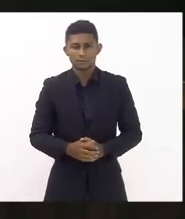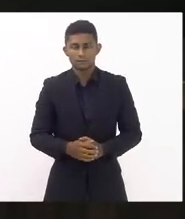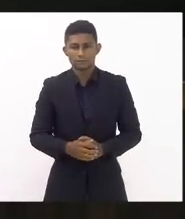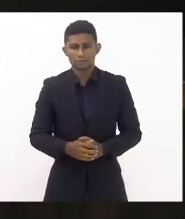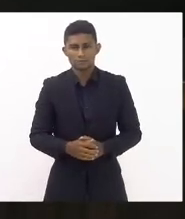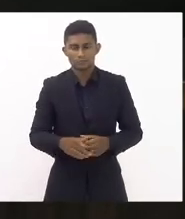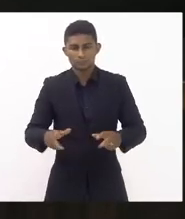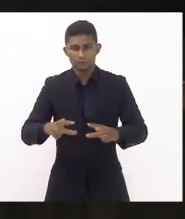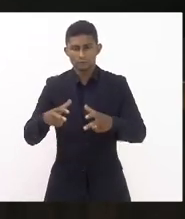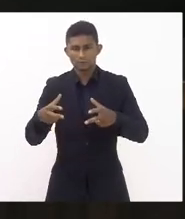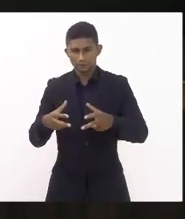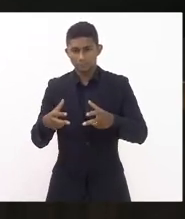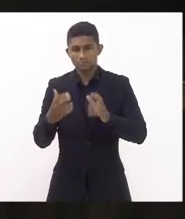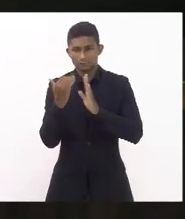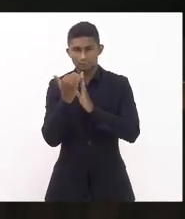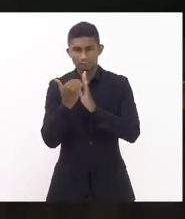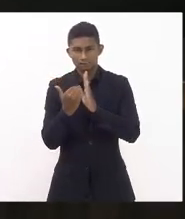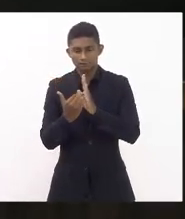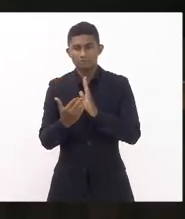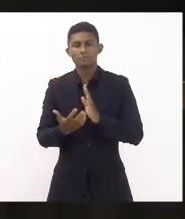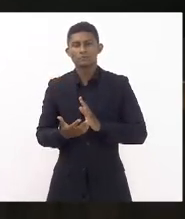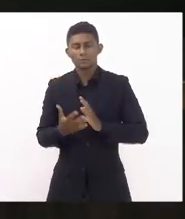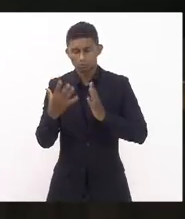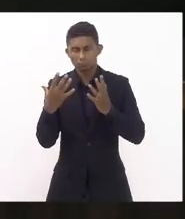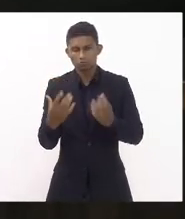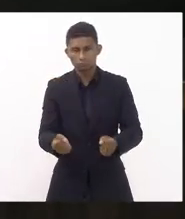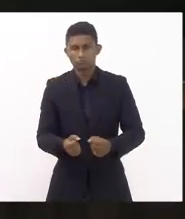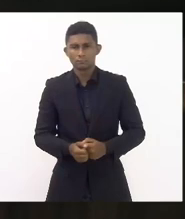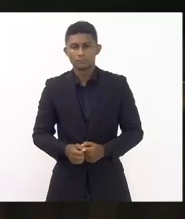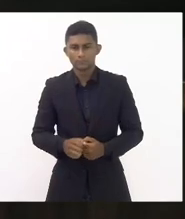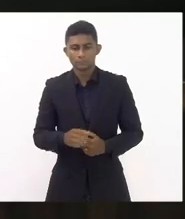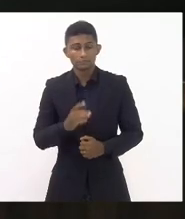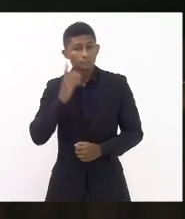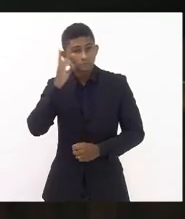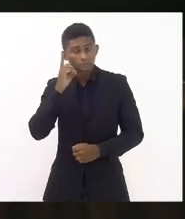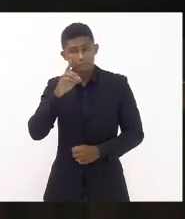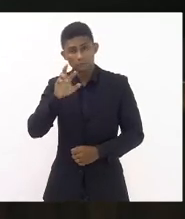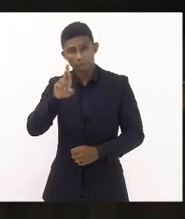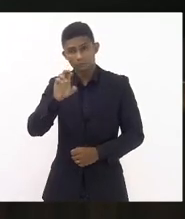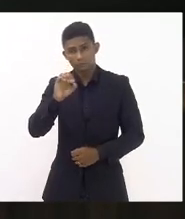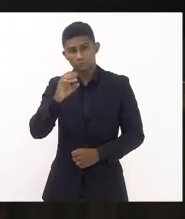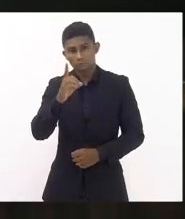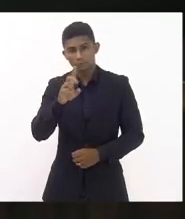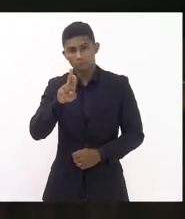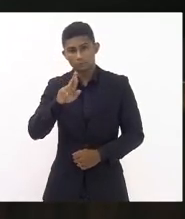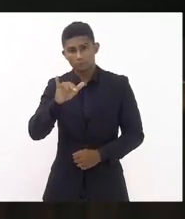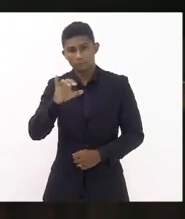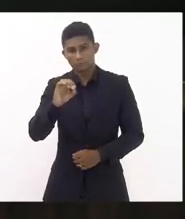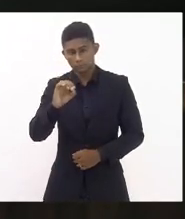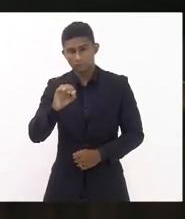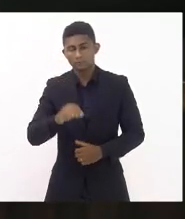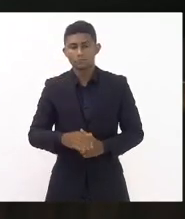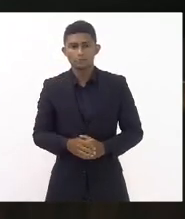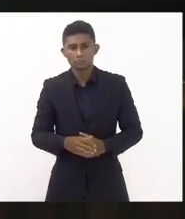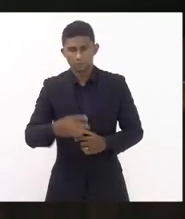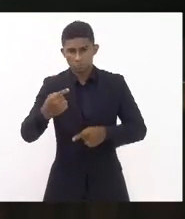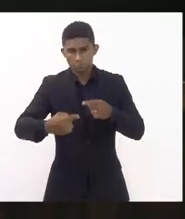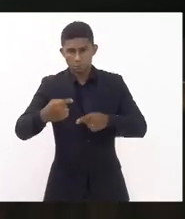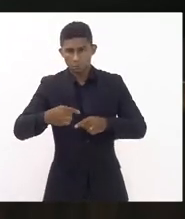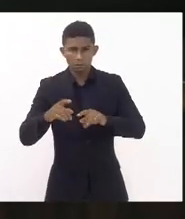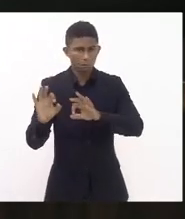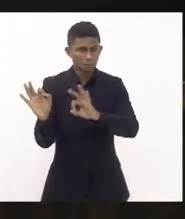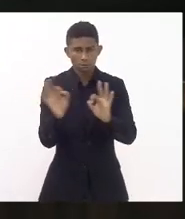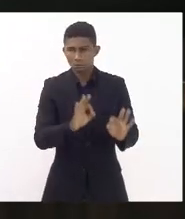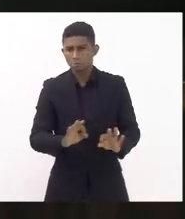Parecer da Comissão de Normas Internas e Proposições Externas, favorável. Deputado Rodrigo, relator Rodrigo Amorim. Em discussão, não havendo o que